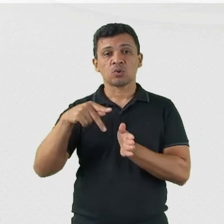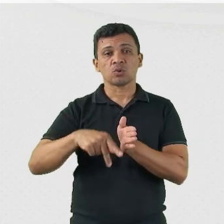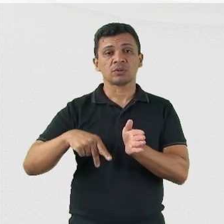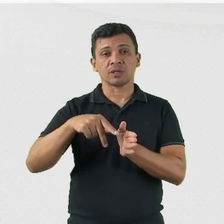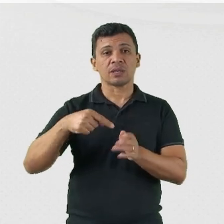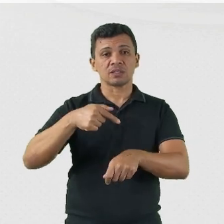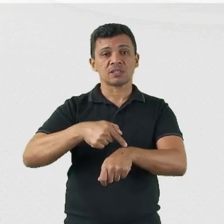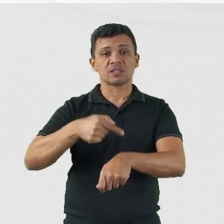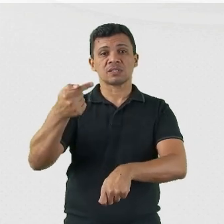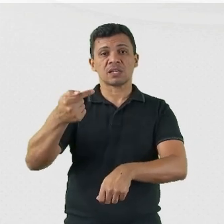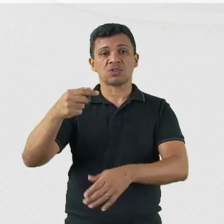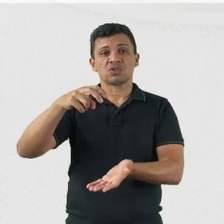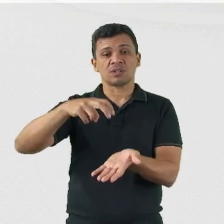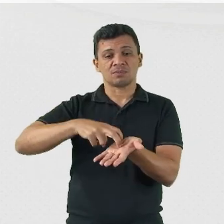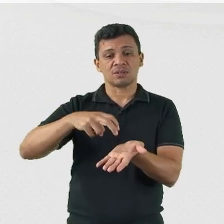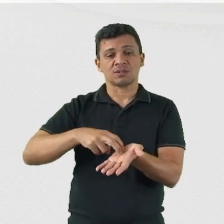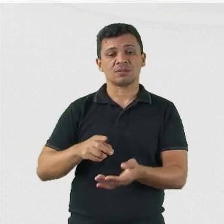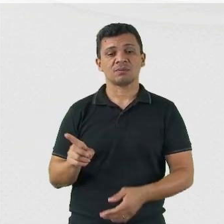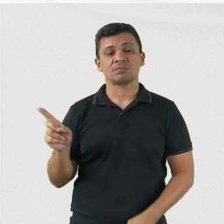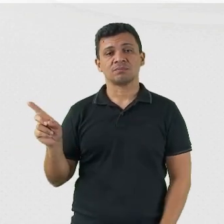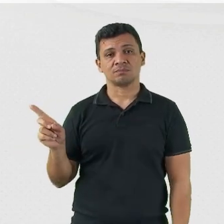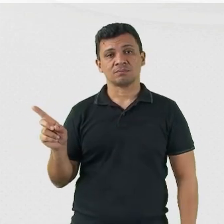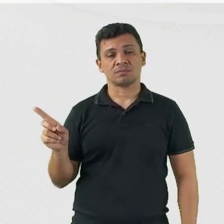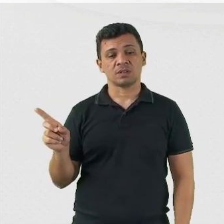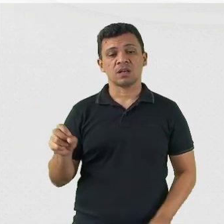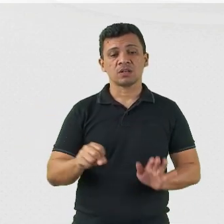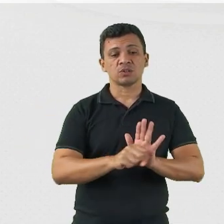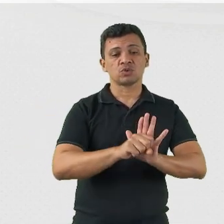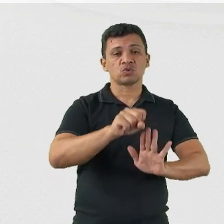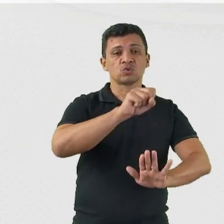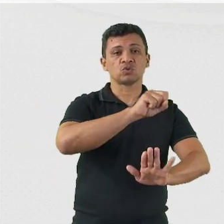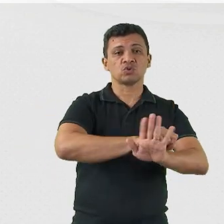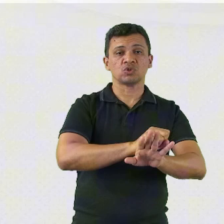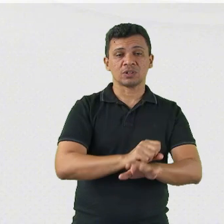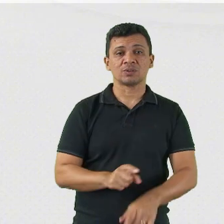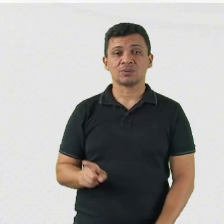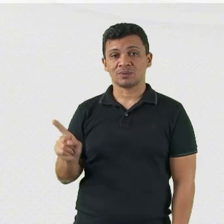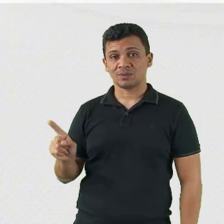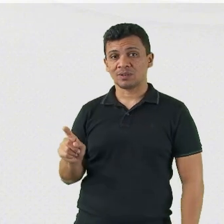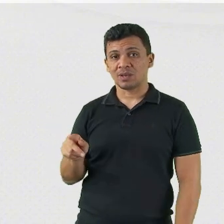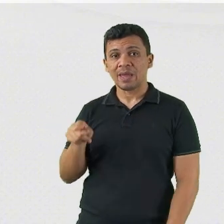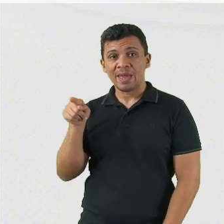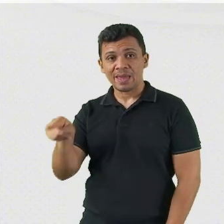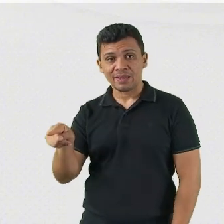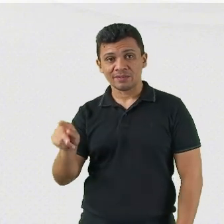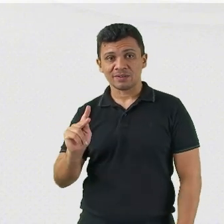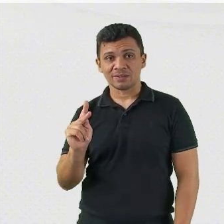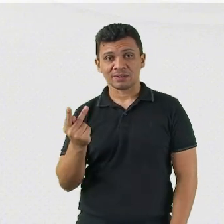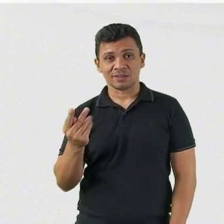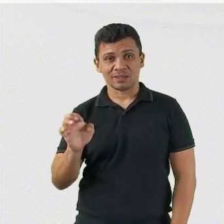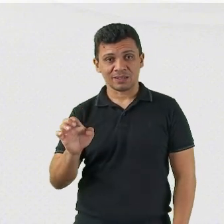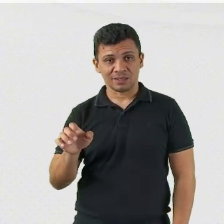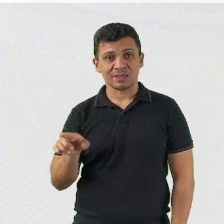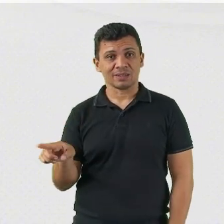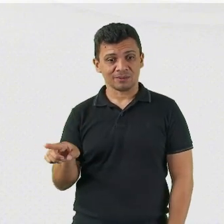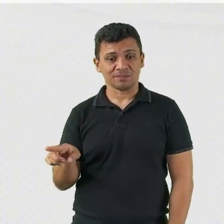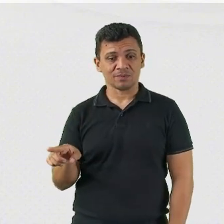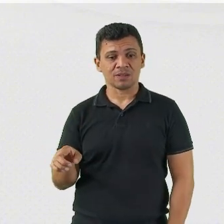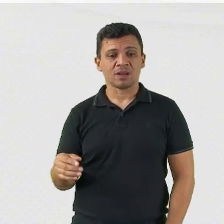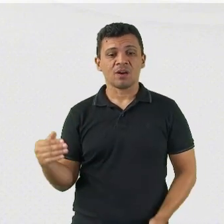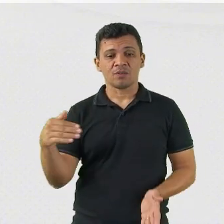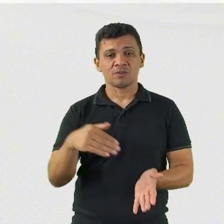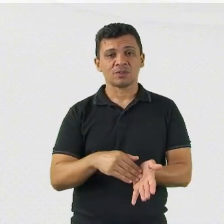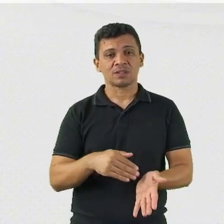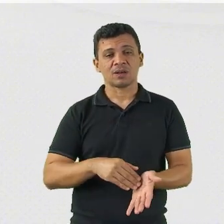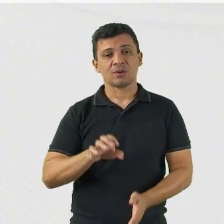da manhã. Olha aqui, sujeito na terceira pessoa, aí eu vou ter ES no final, porque o